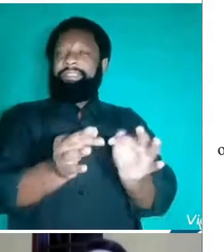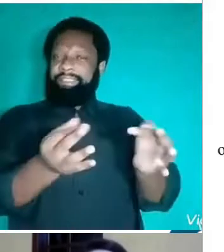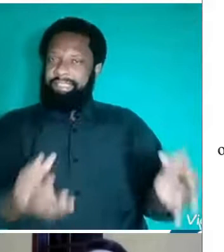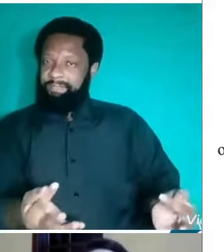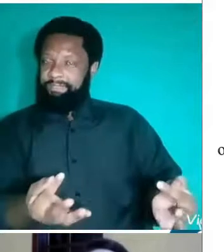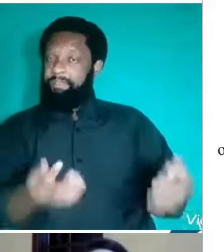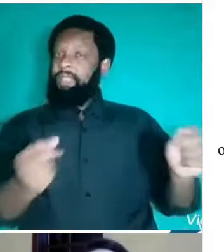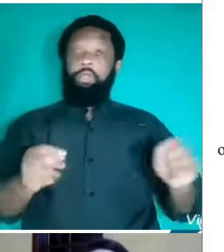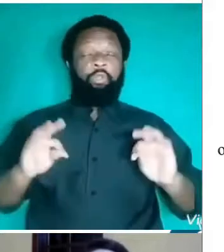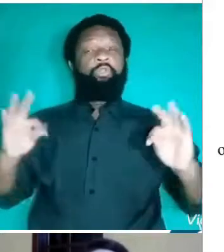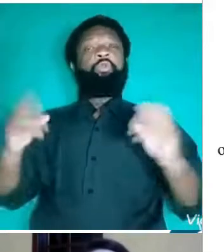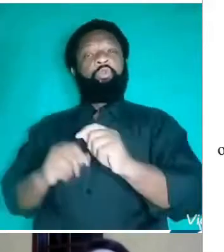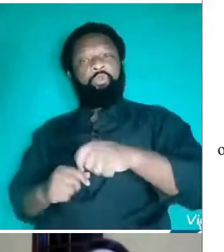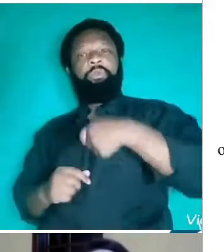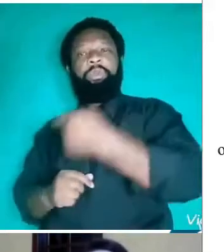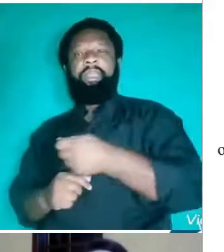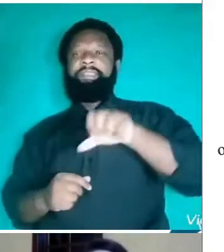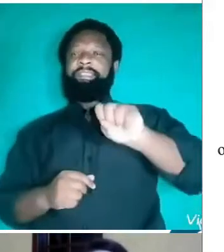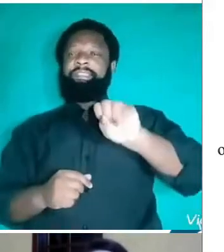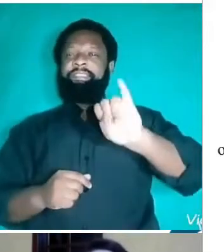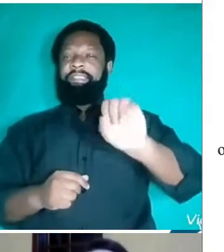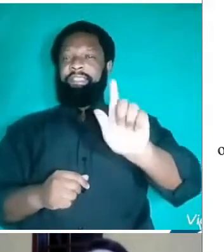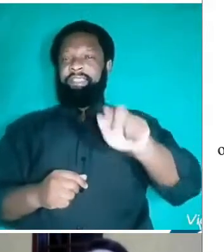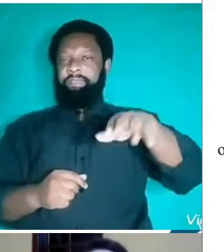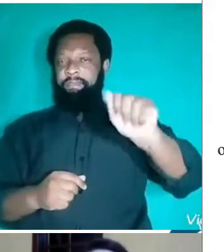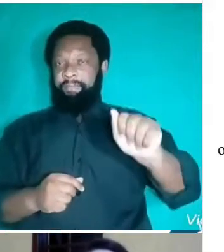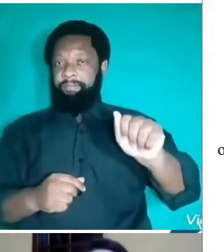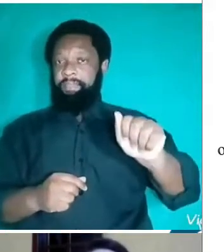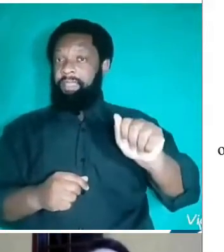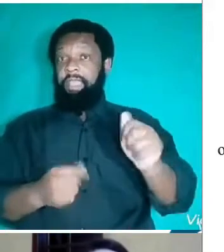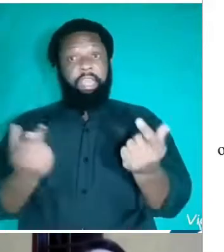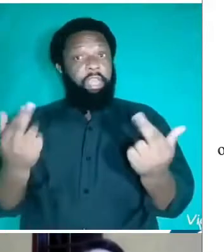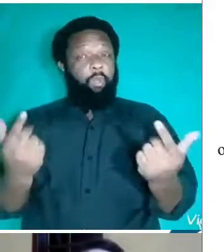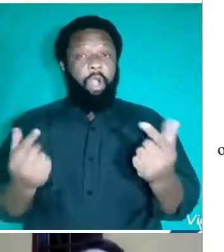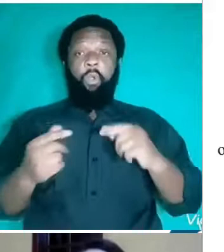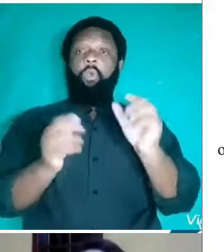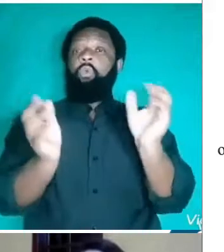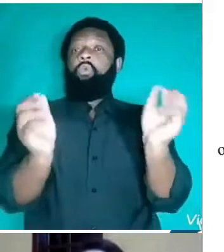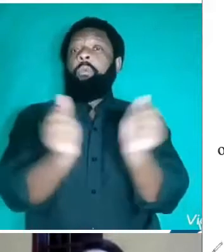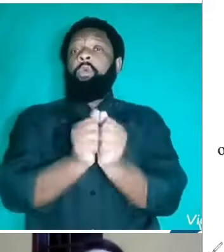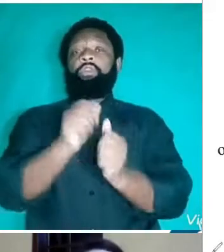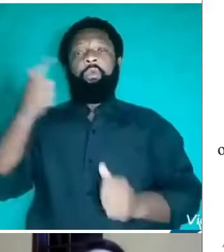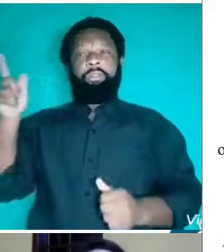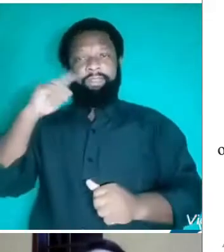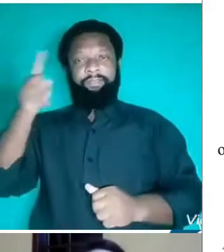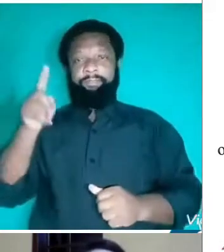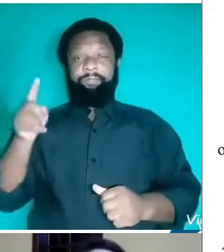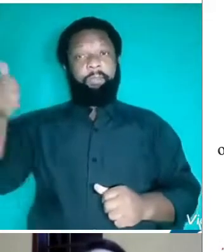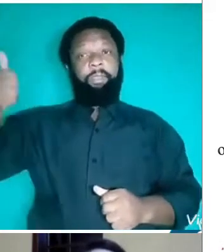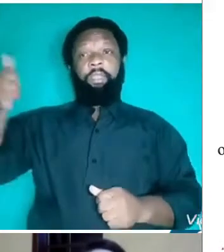simples, aqui. Então, todas vão ser sigma. A mesma coisa acontece nesse composto aqui, nesse primeiro